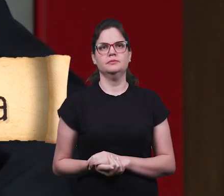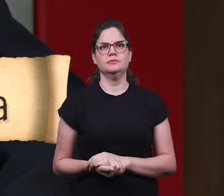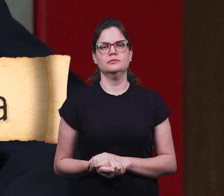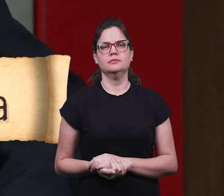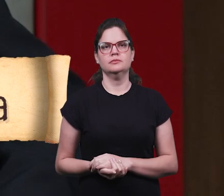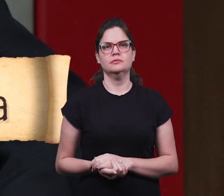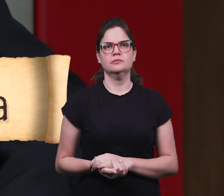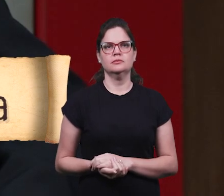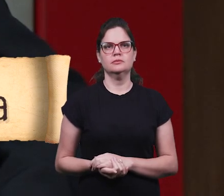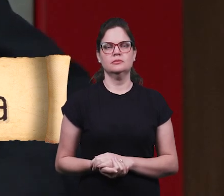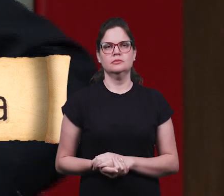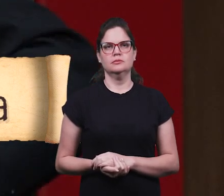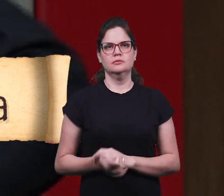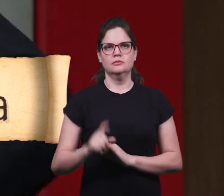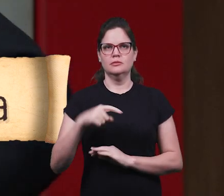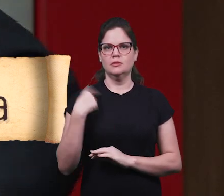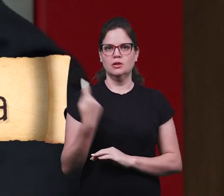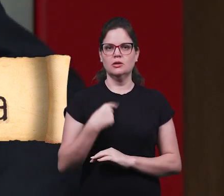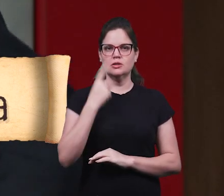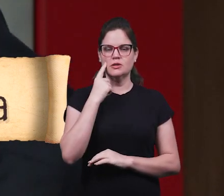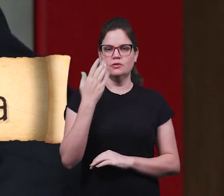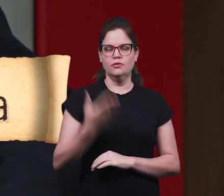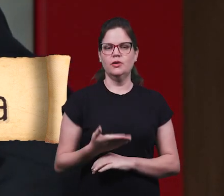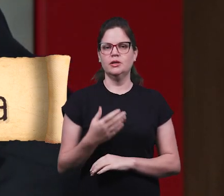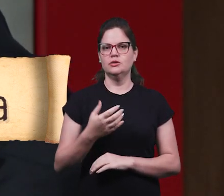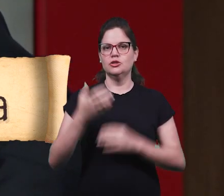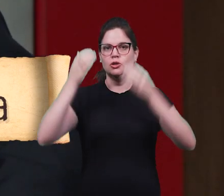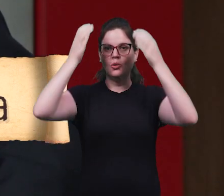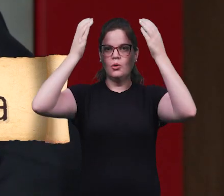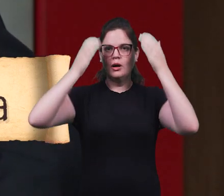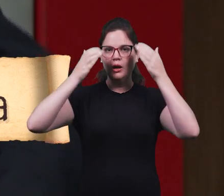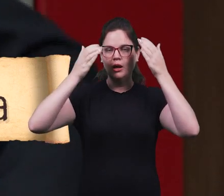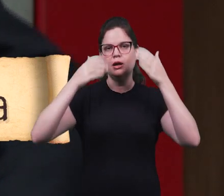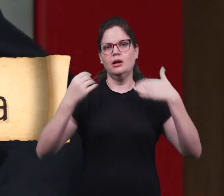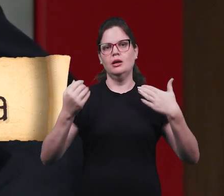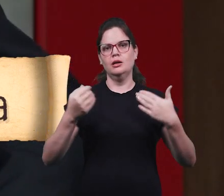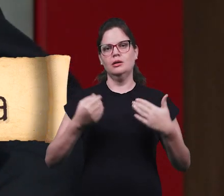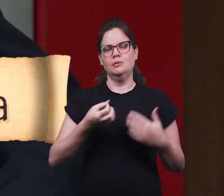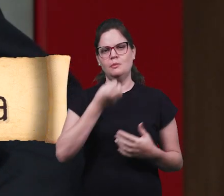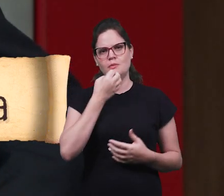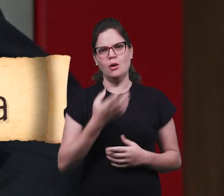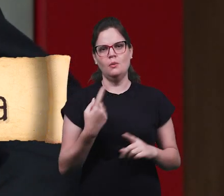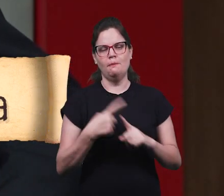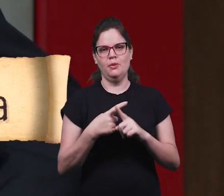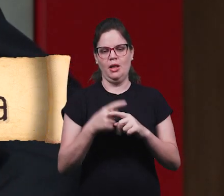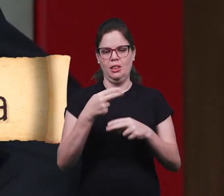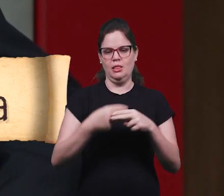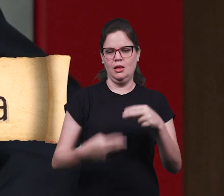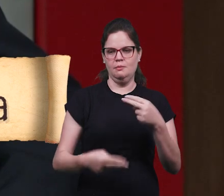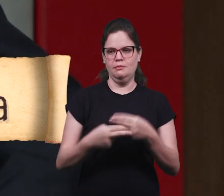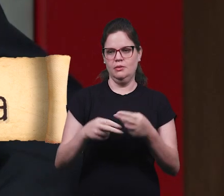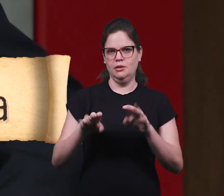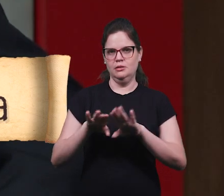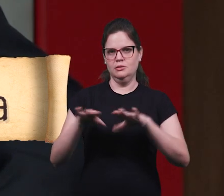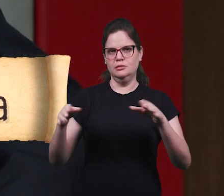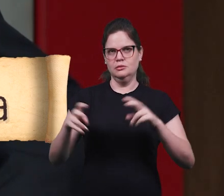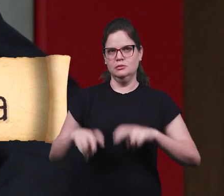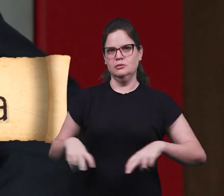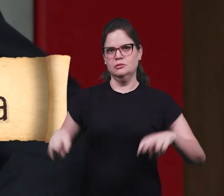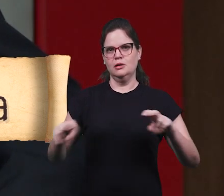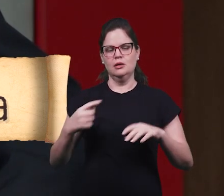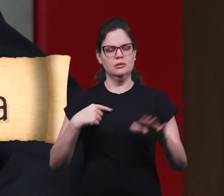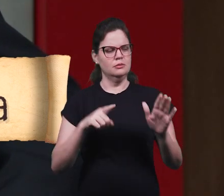uma parte de bondade do rei, né? Quando Neemias sentou à mesa, ele diz assim, por que está triste o teu coração se tu não estás